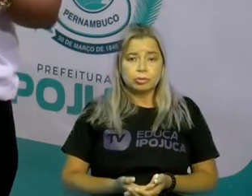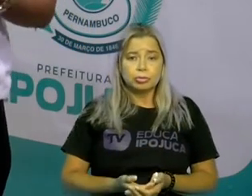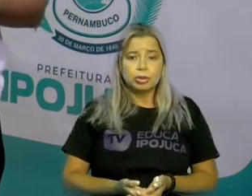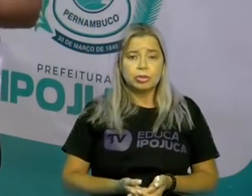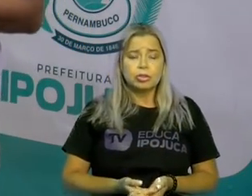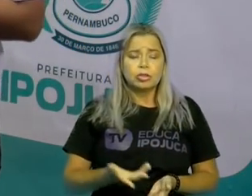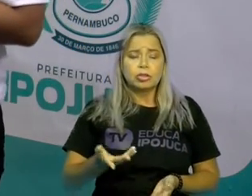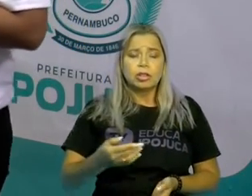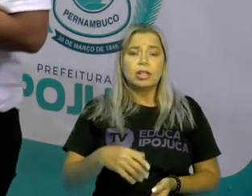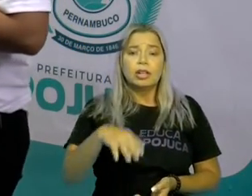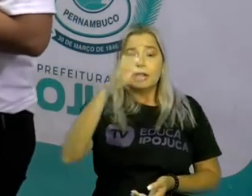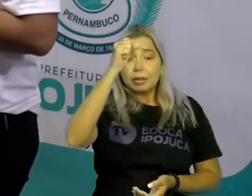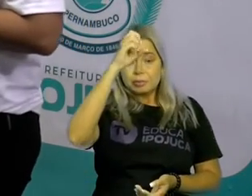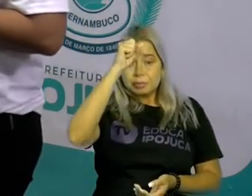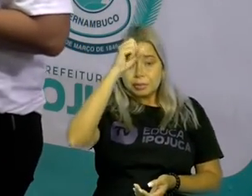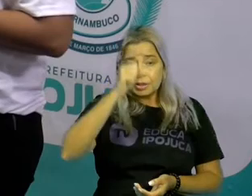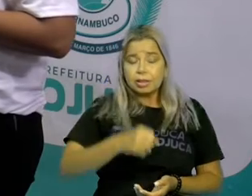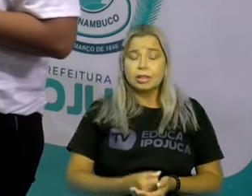pares e ímpares.